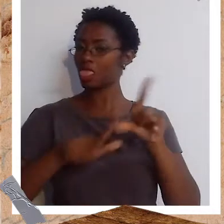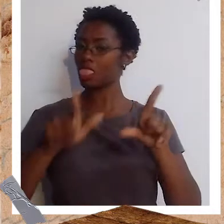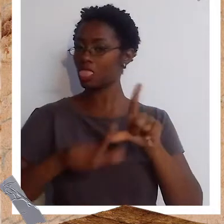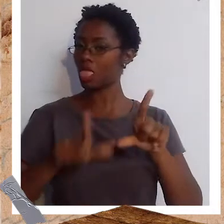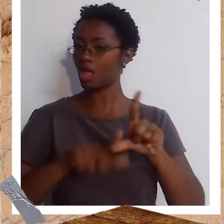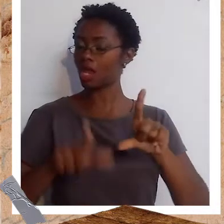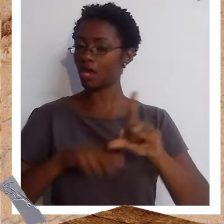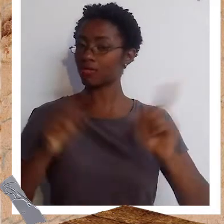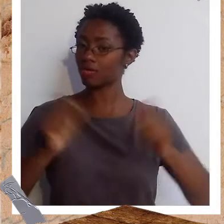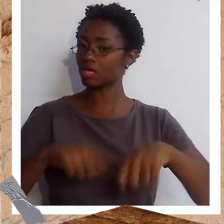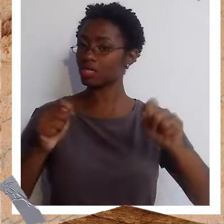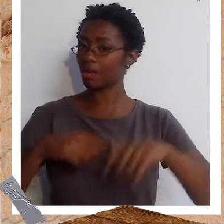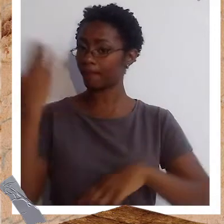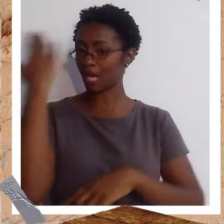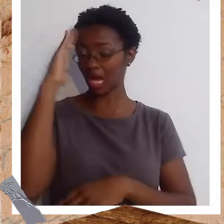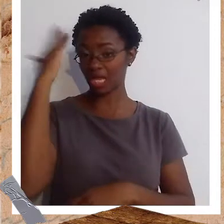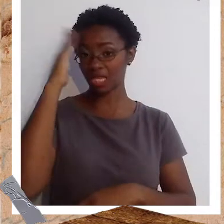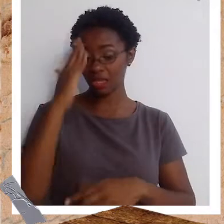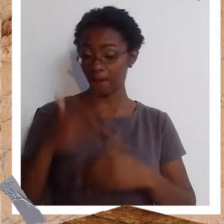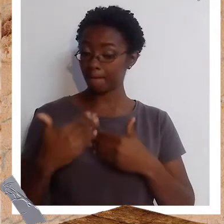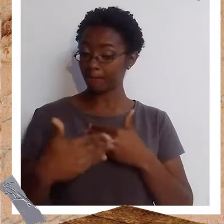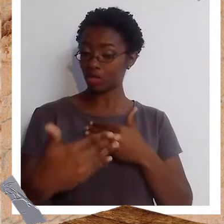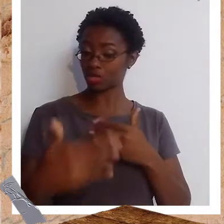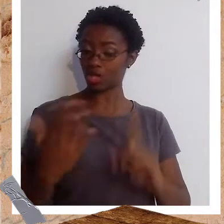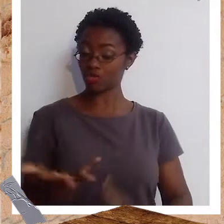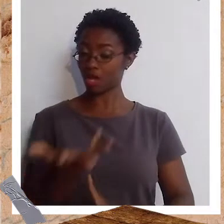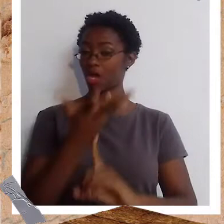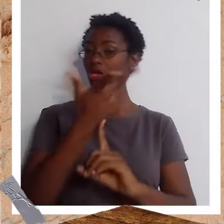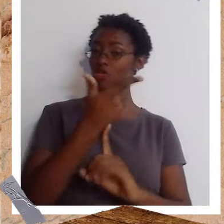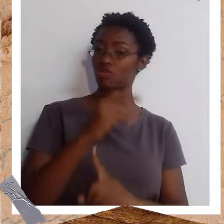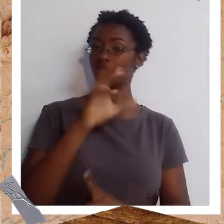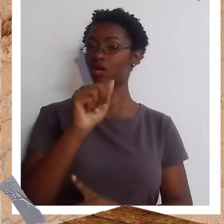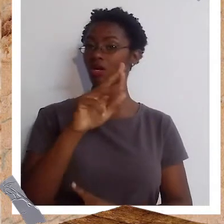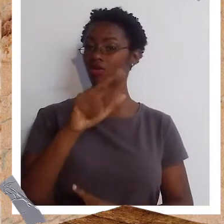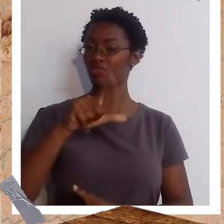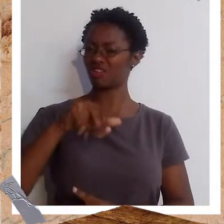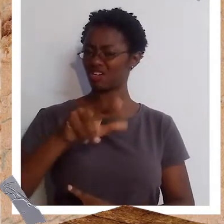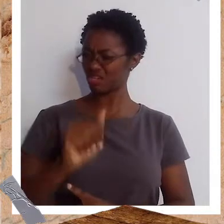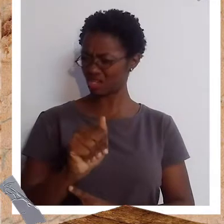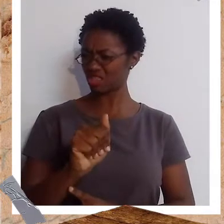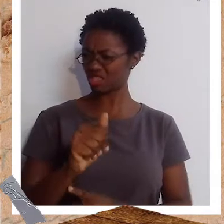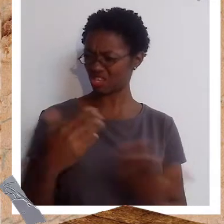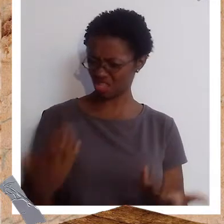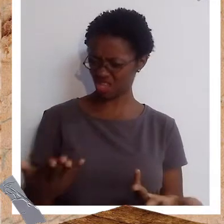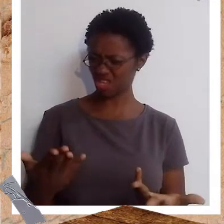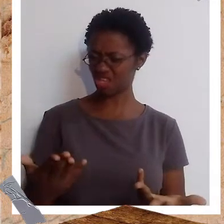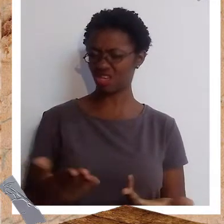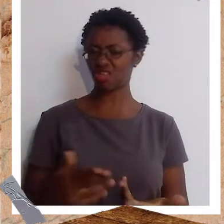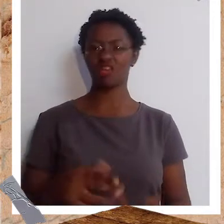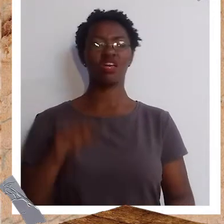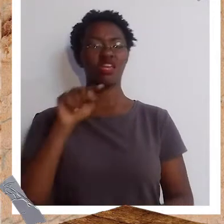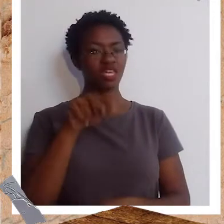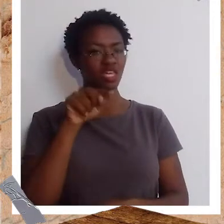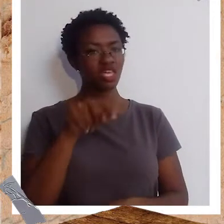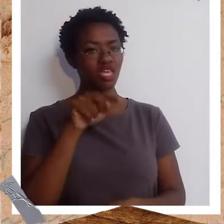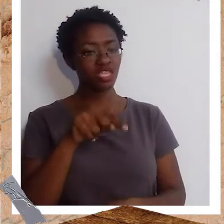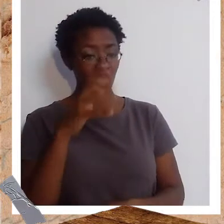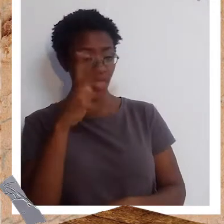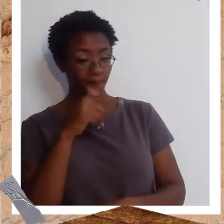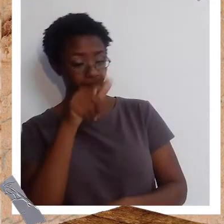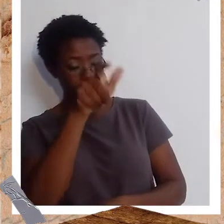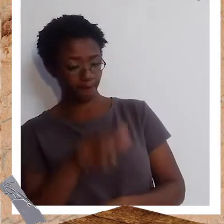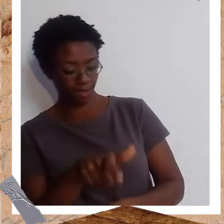entendido como um dos projetos artísticos de Carolina de Jesus, ou seja, esse fato estético é um